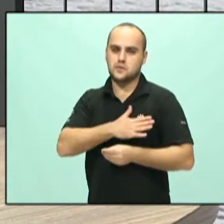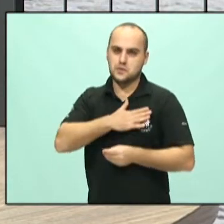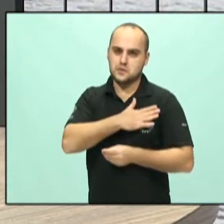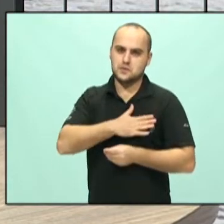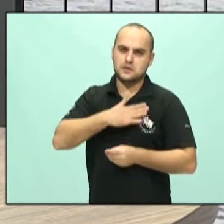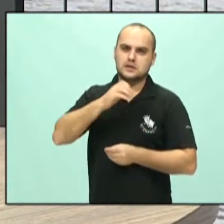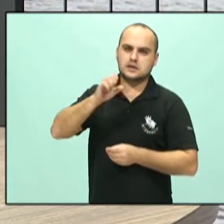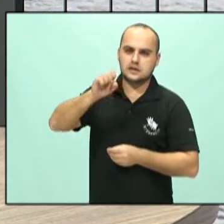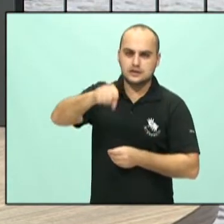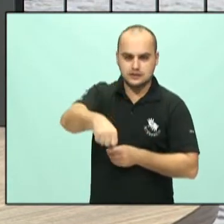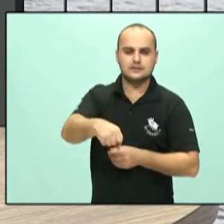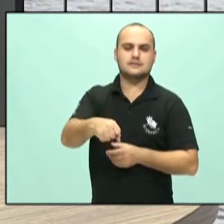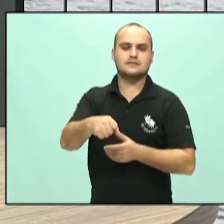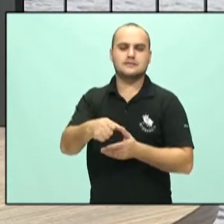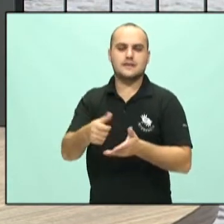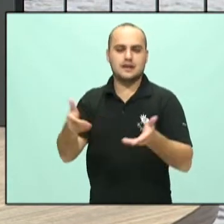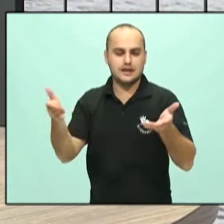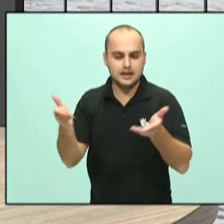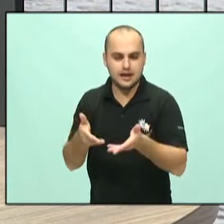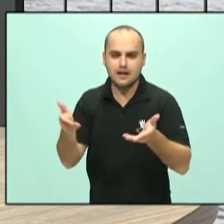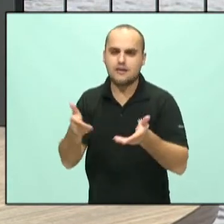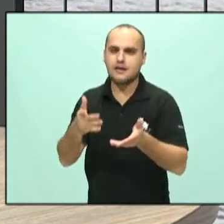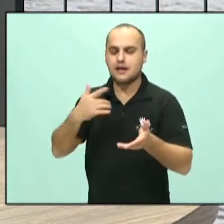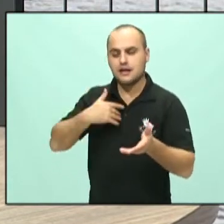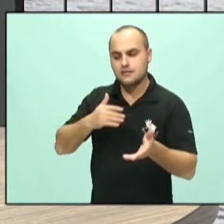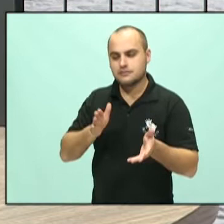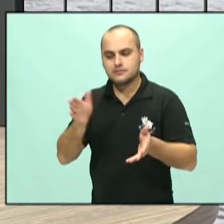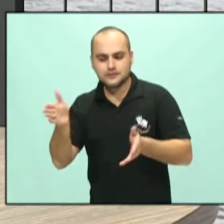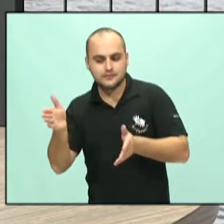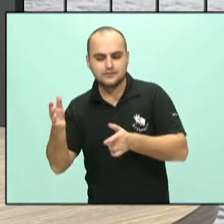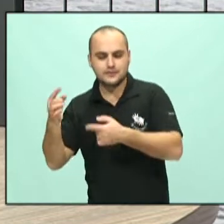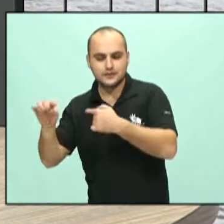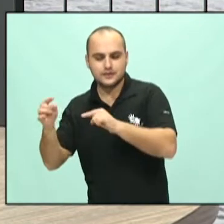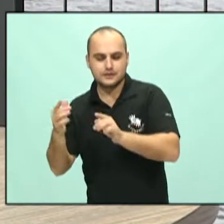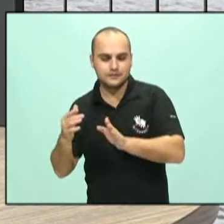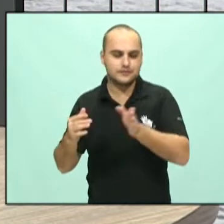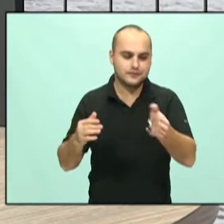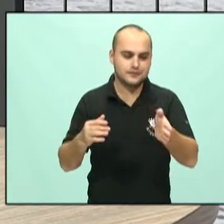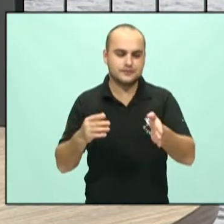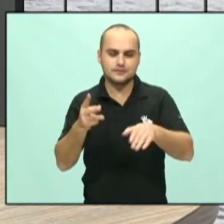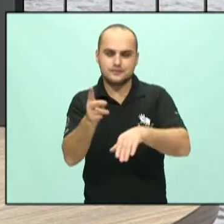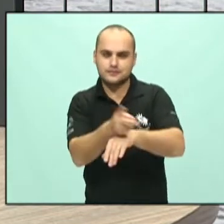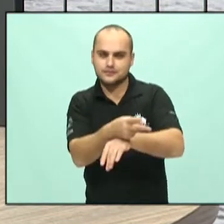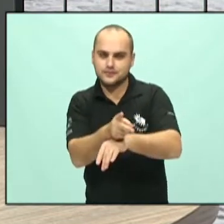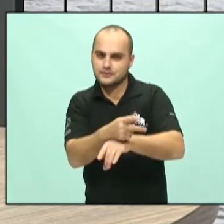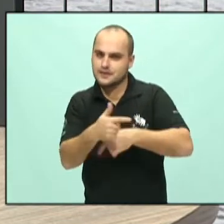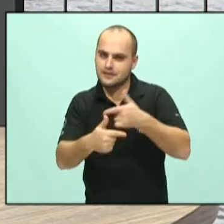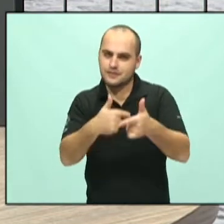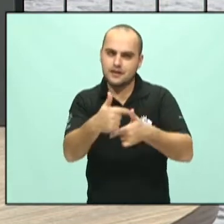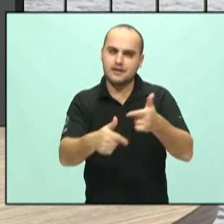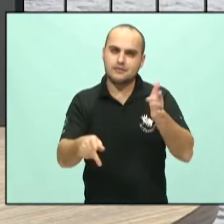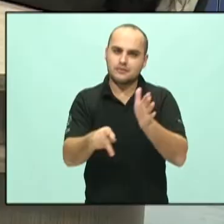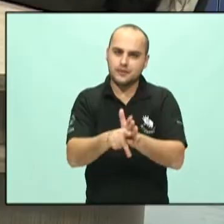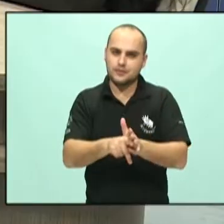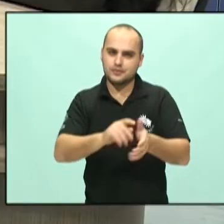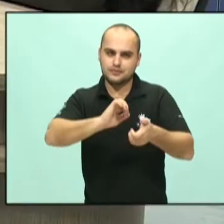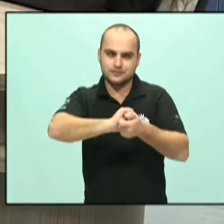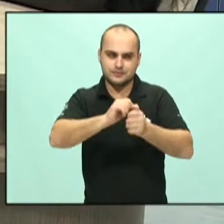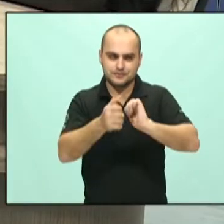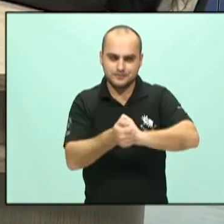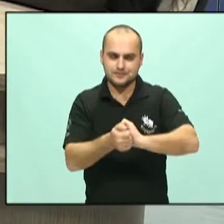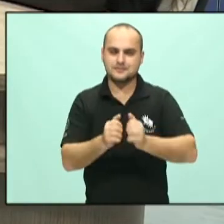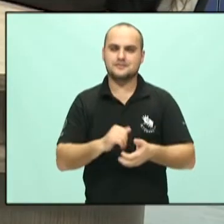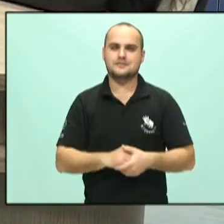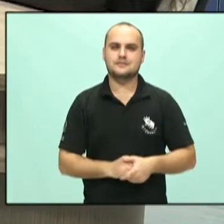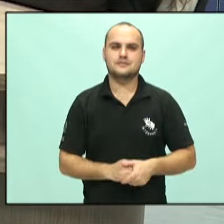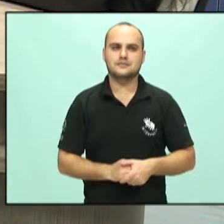bastante, né? E agora eu busco as duas áreas, assim, poder trabalhar e direcionar a arte.